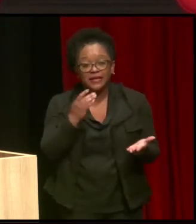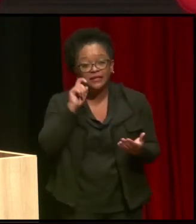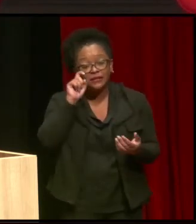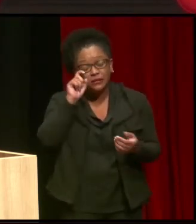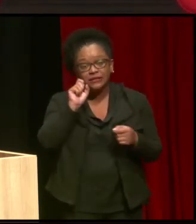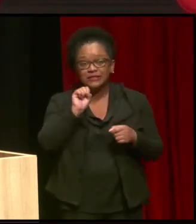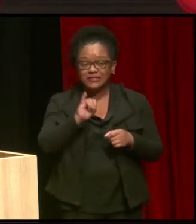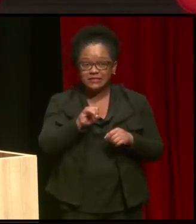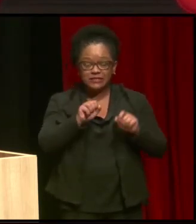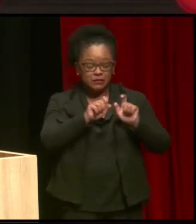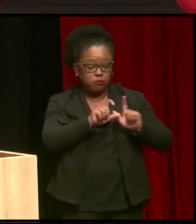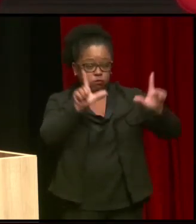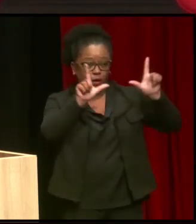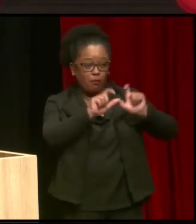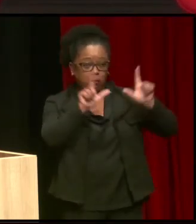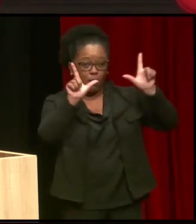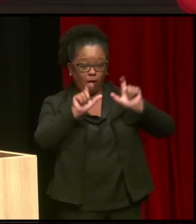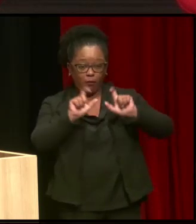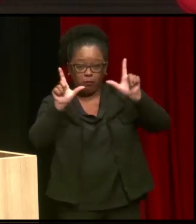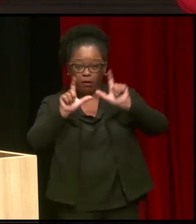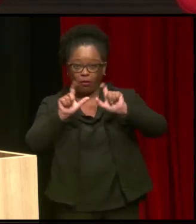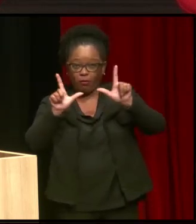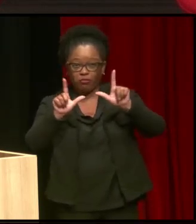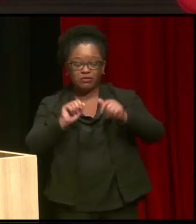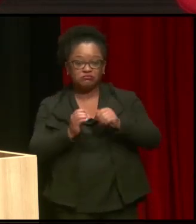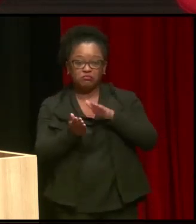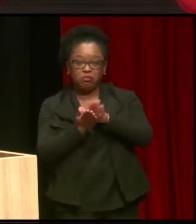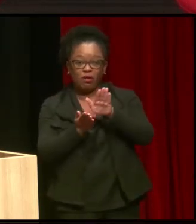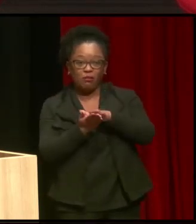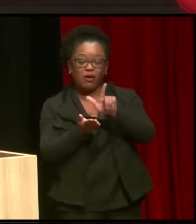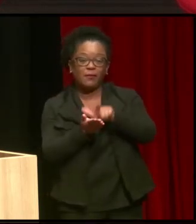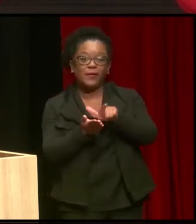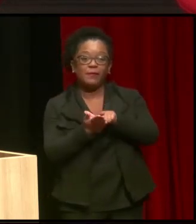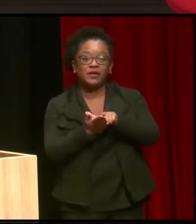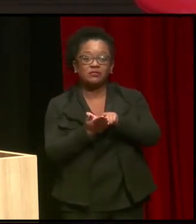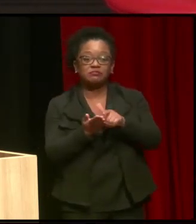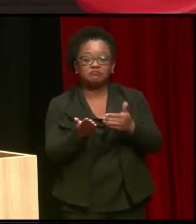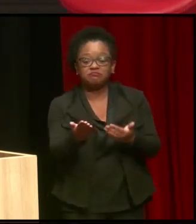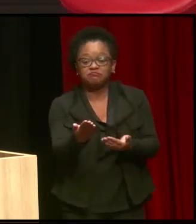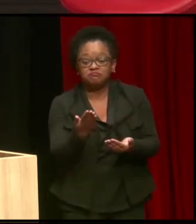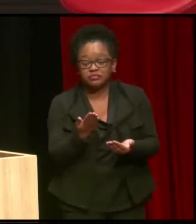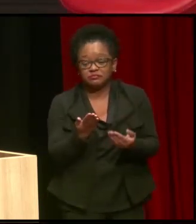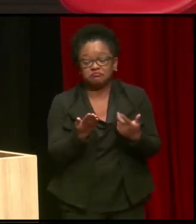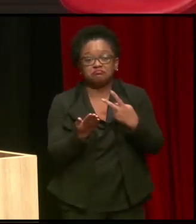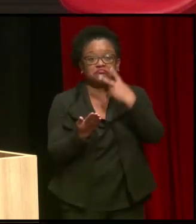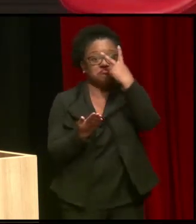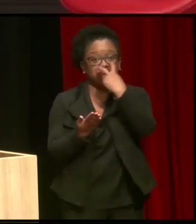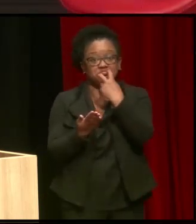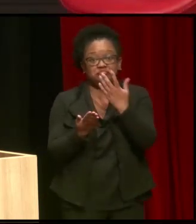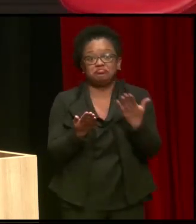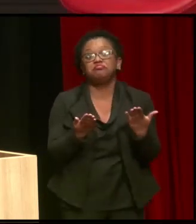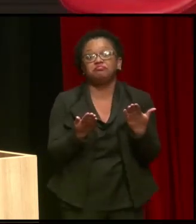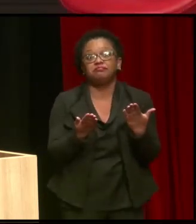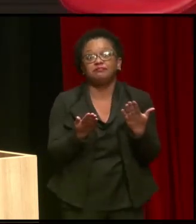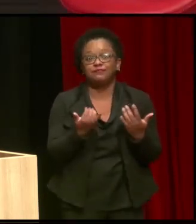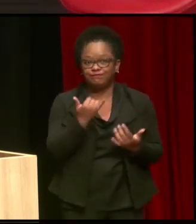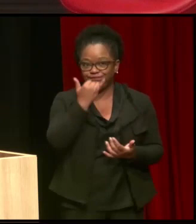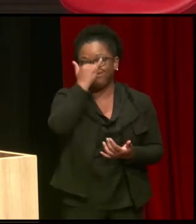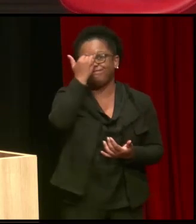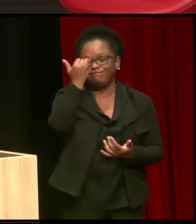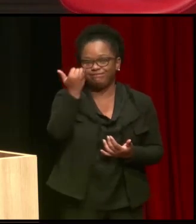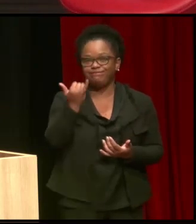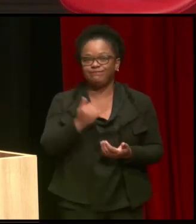leituras bíblicas, hinos, são apenas impressos. Como é que o cara vai ler isso? Ele não lê, ele é